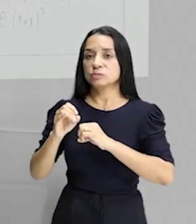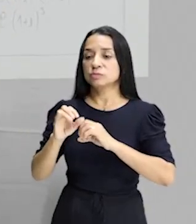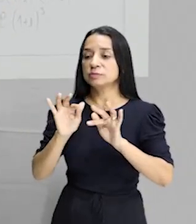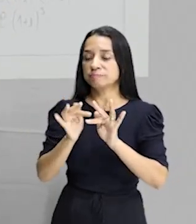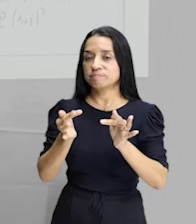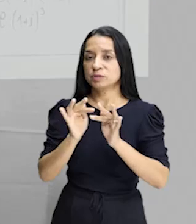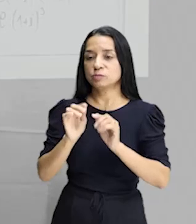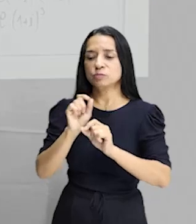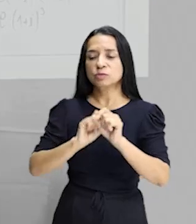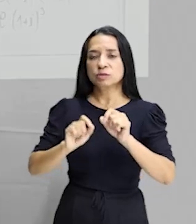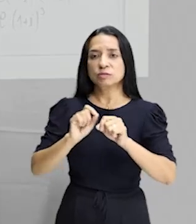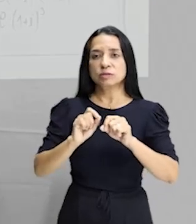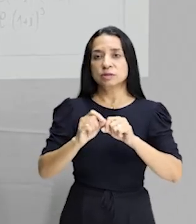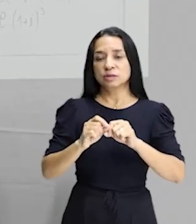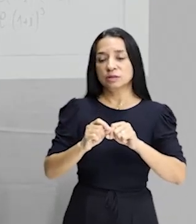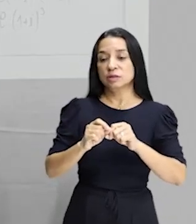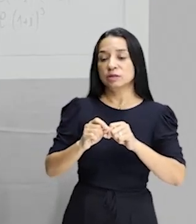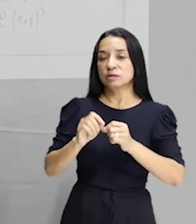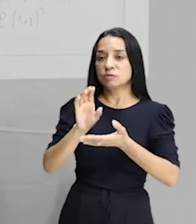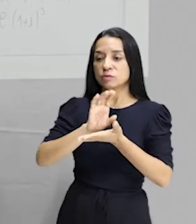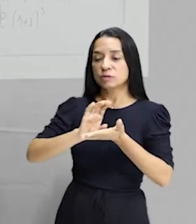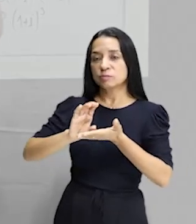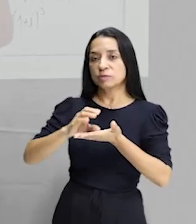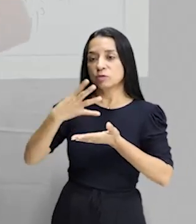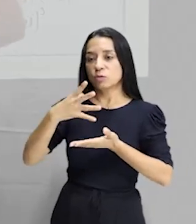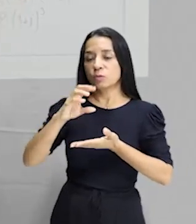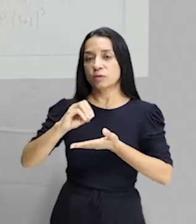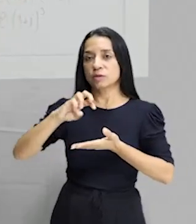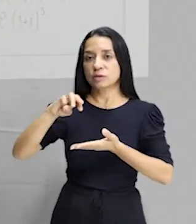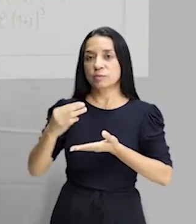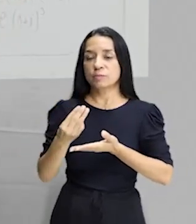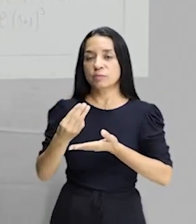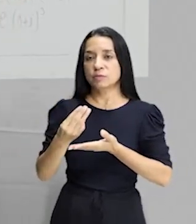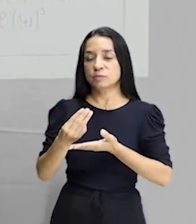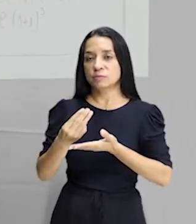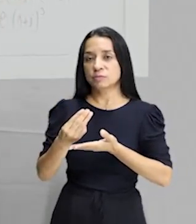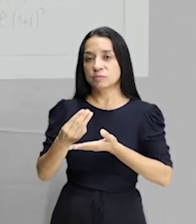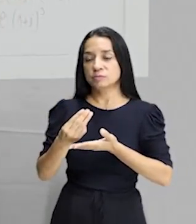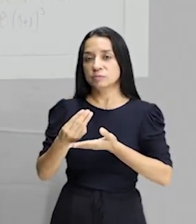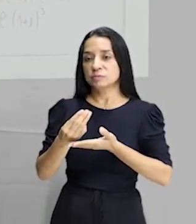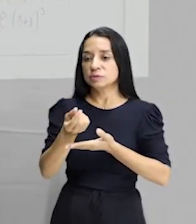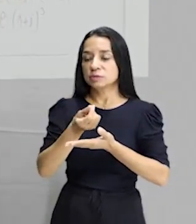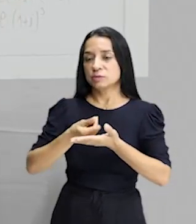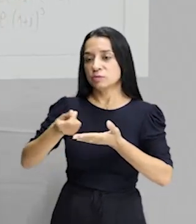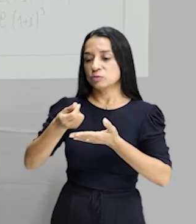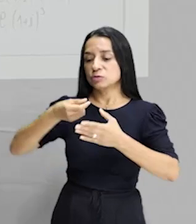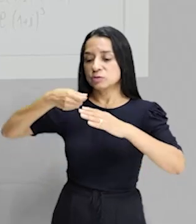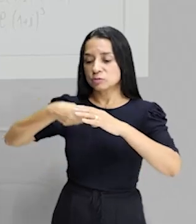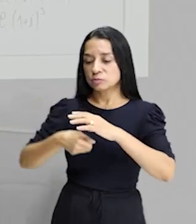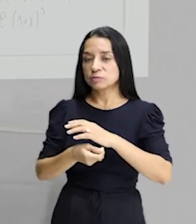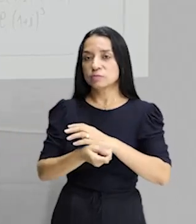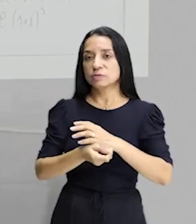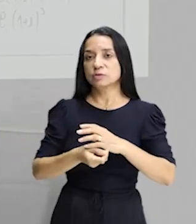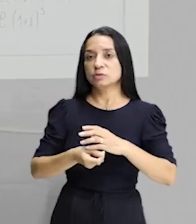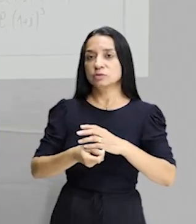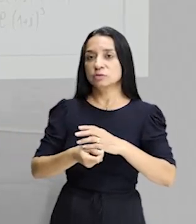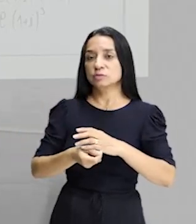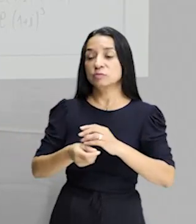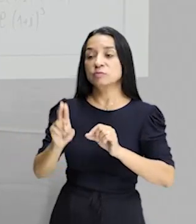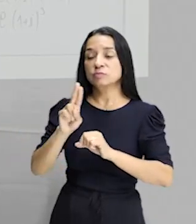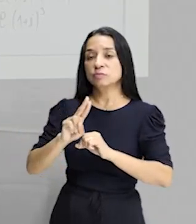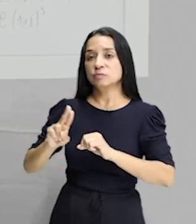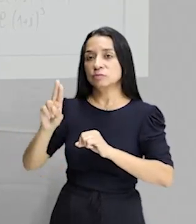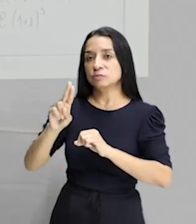fazer aqui o capital é 40 mil que é o dinheiro investido ele foi aplicado a taxa de 2% ao mês durante